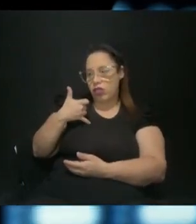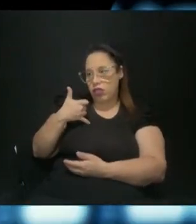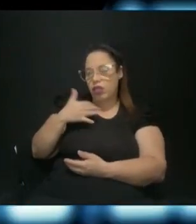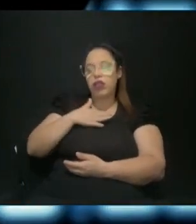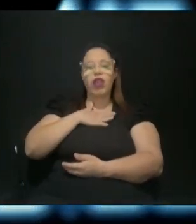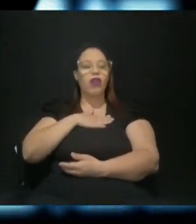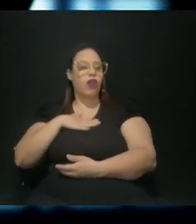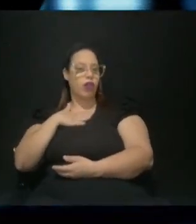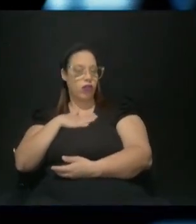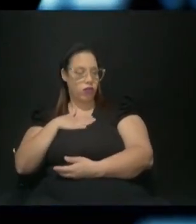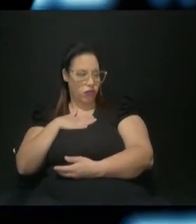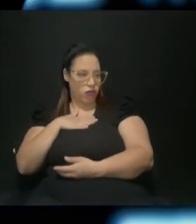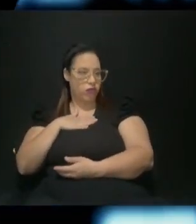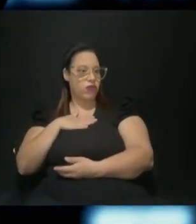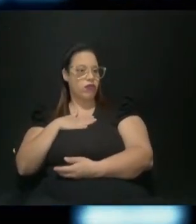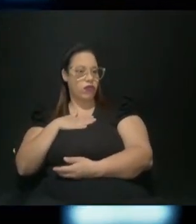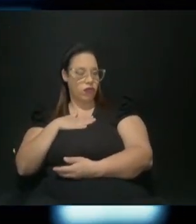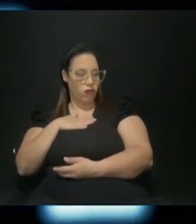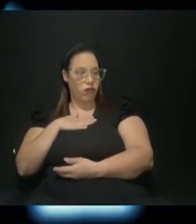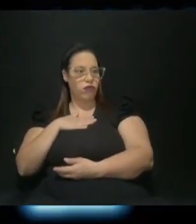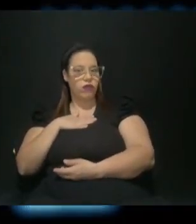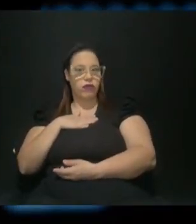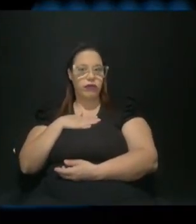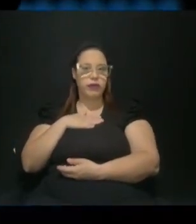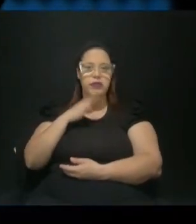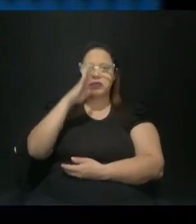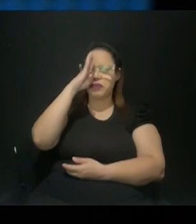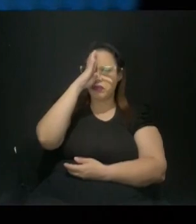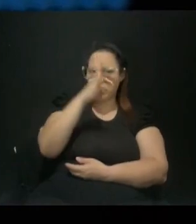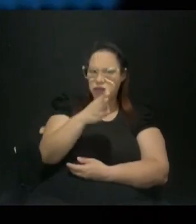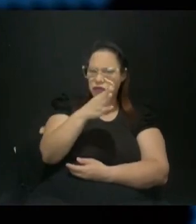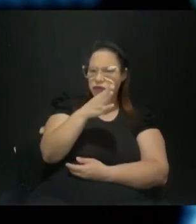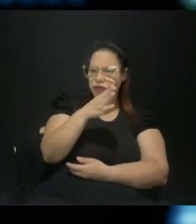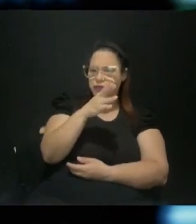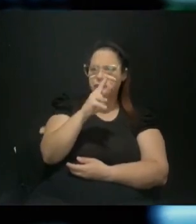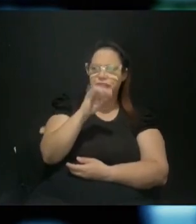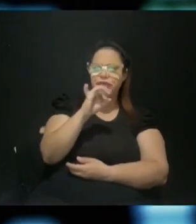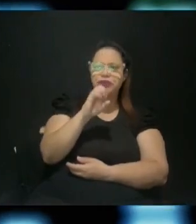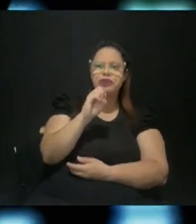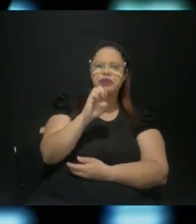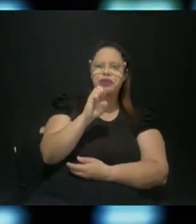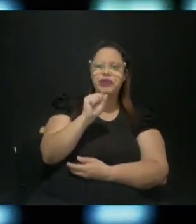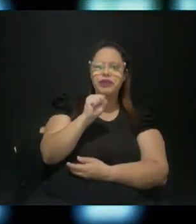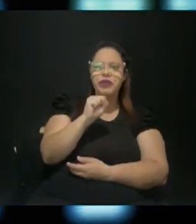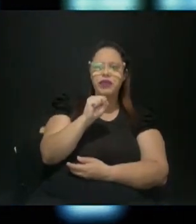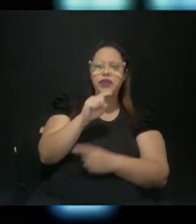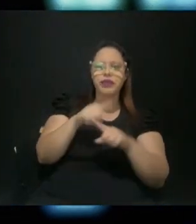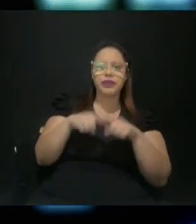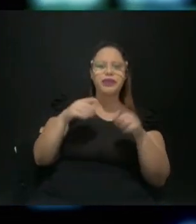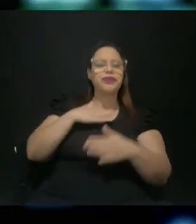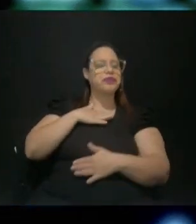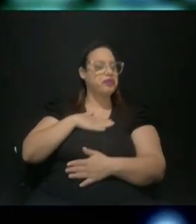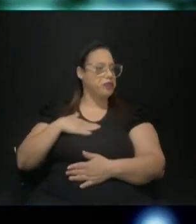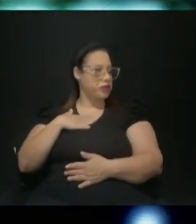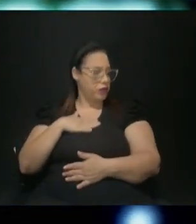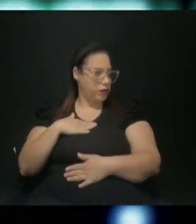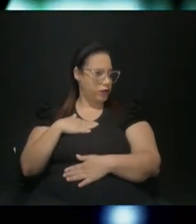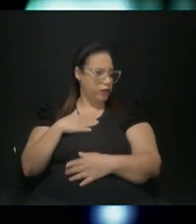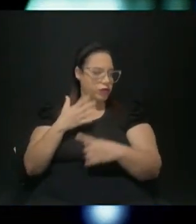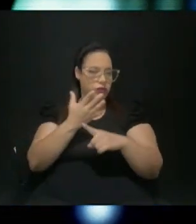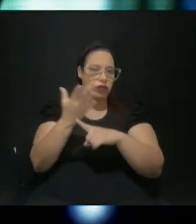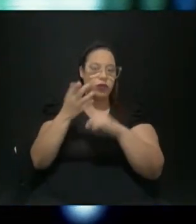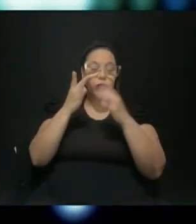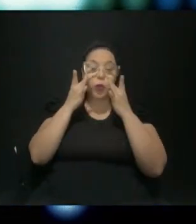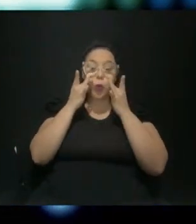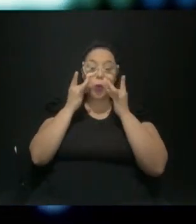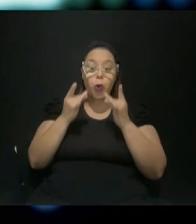da parte, principalmente redes, né? Mas ele ter o gosto pela tecnologia já pode ser despertado